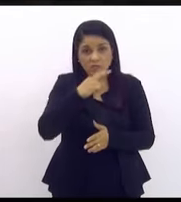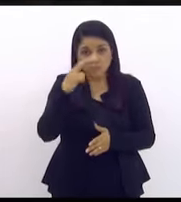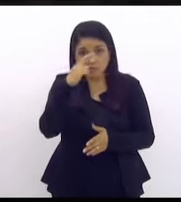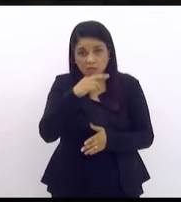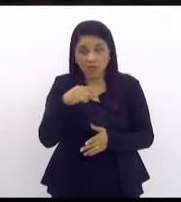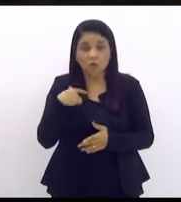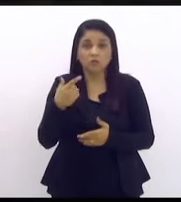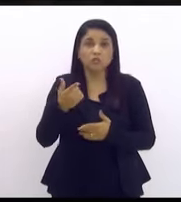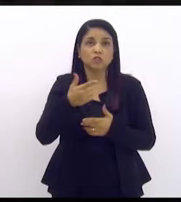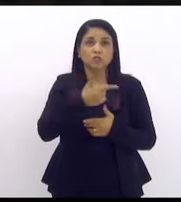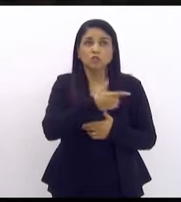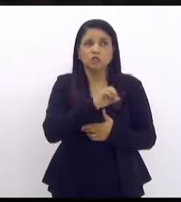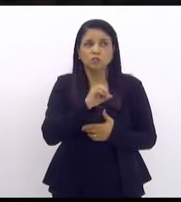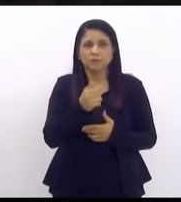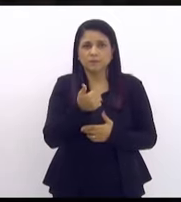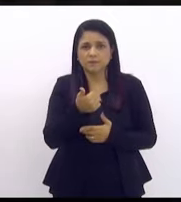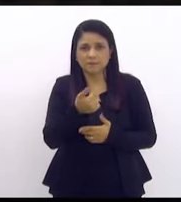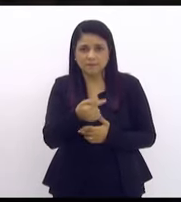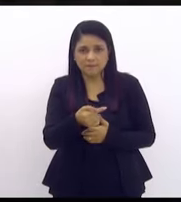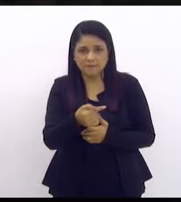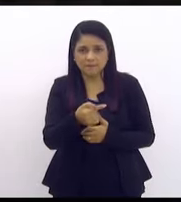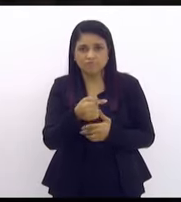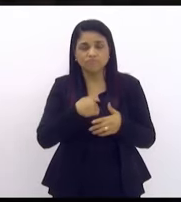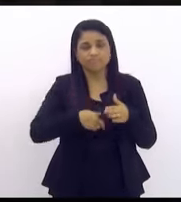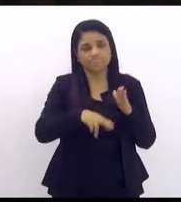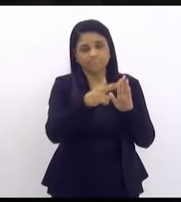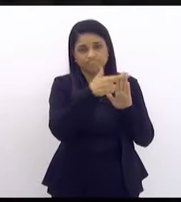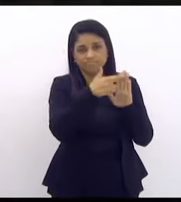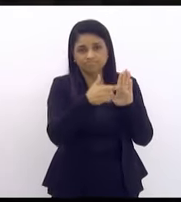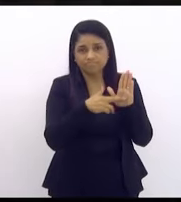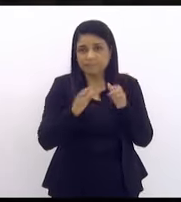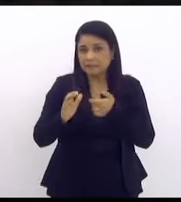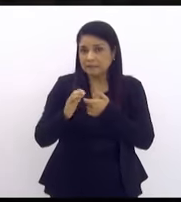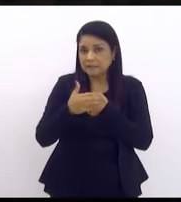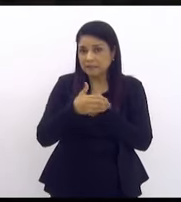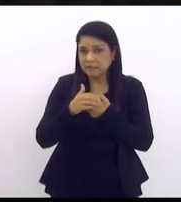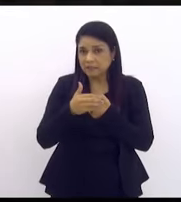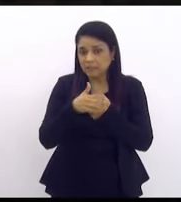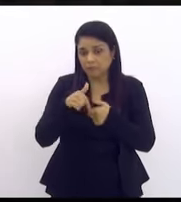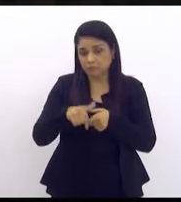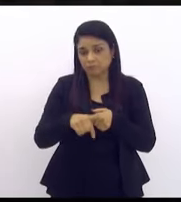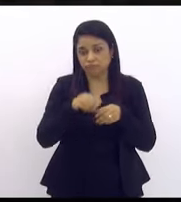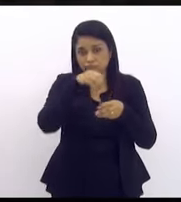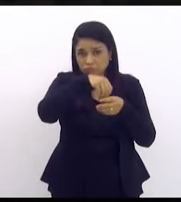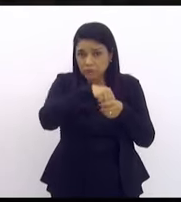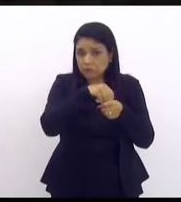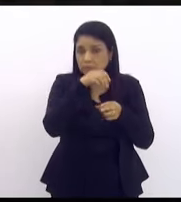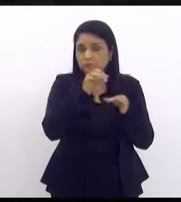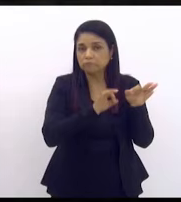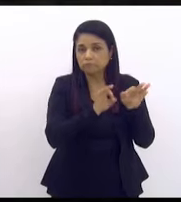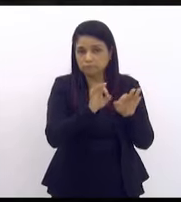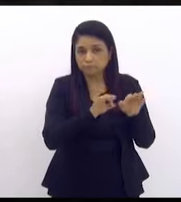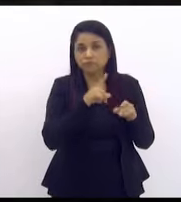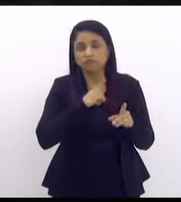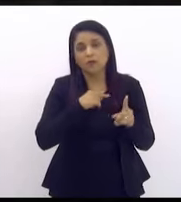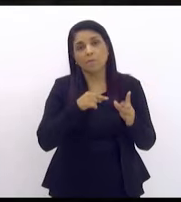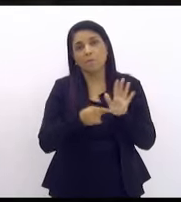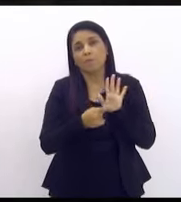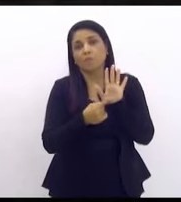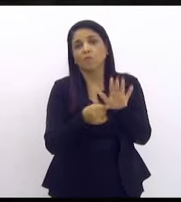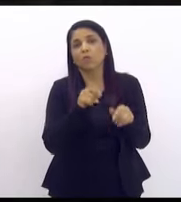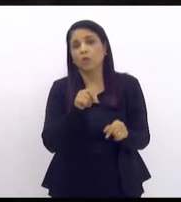em 2017, com os termos trazidos nesse plano, já apontavam